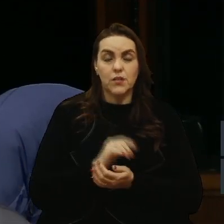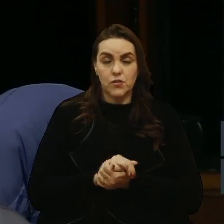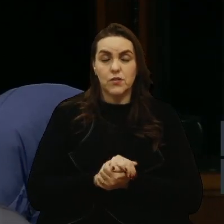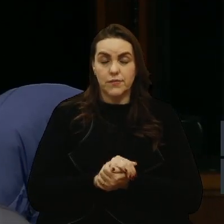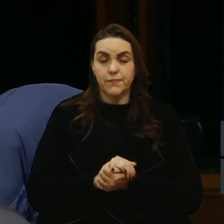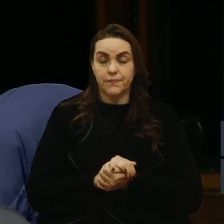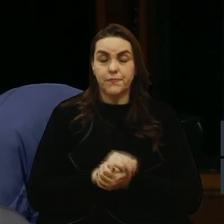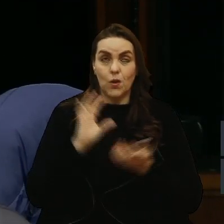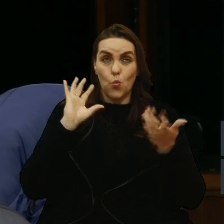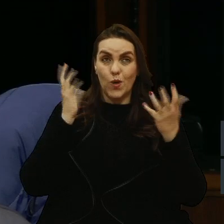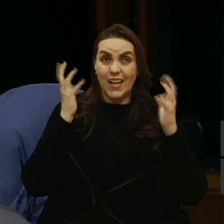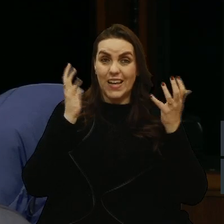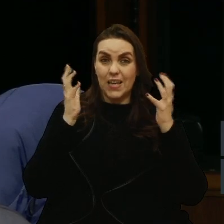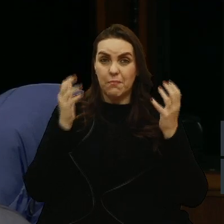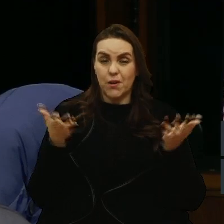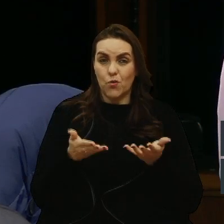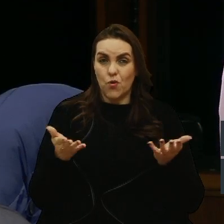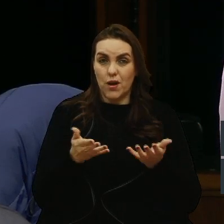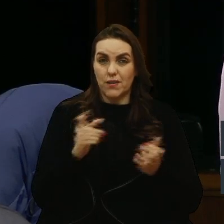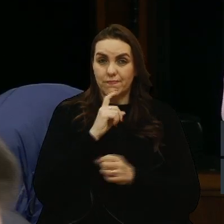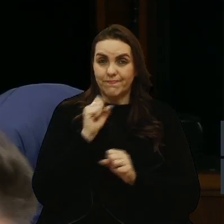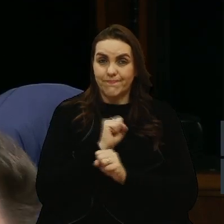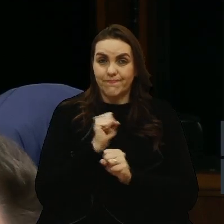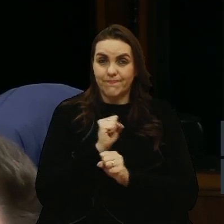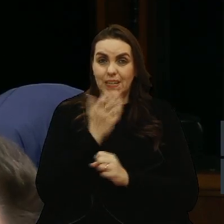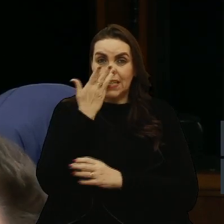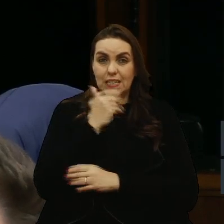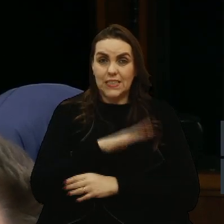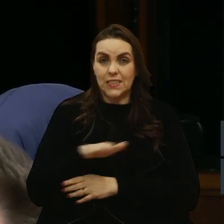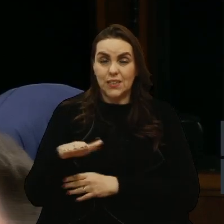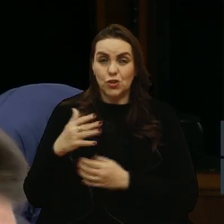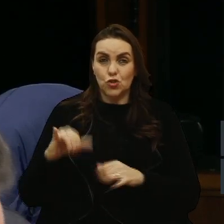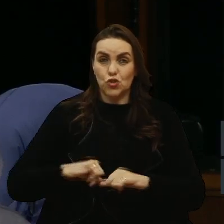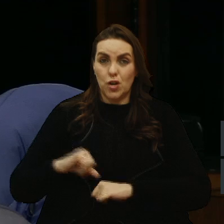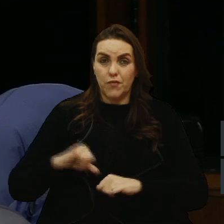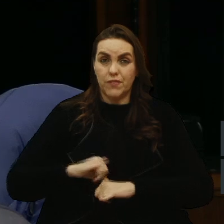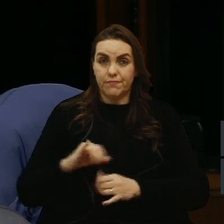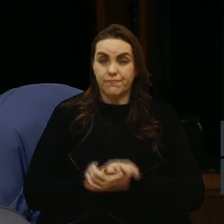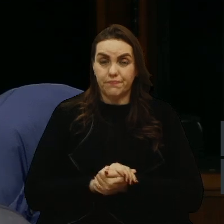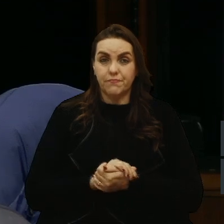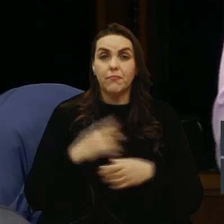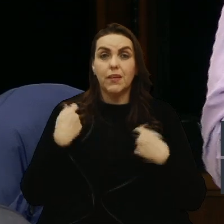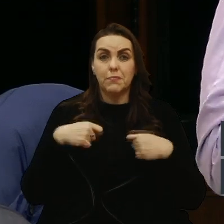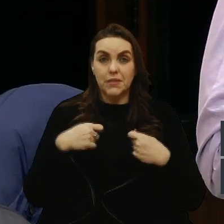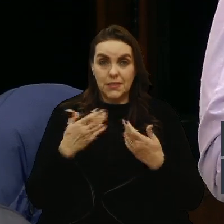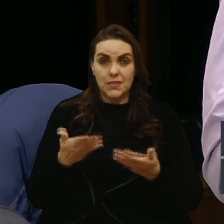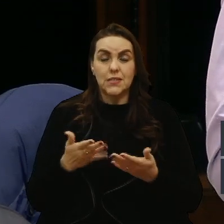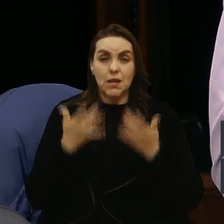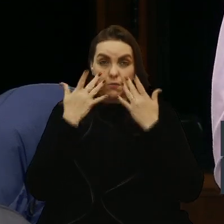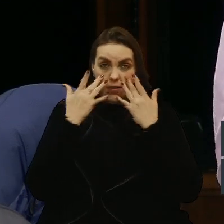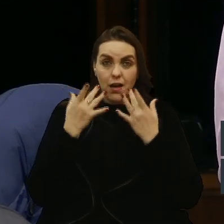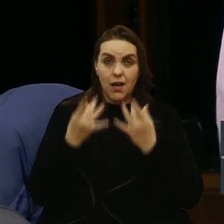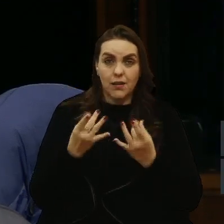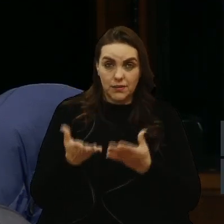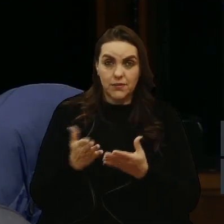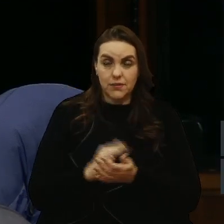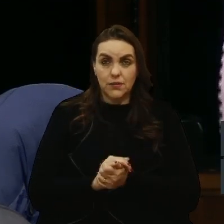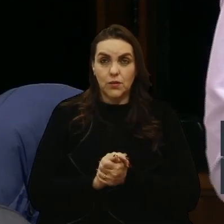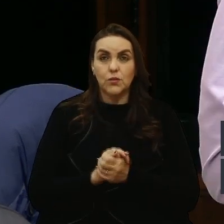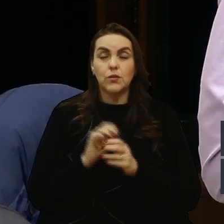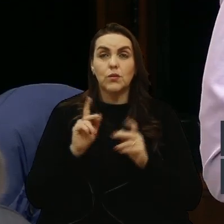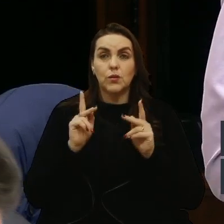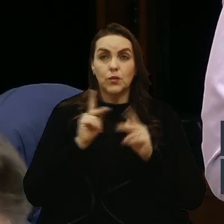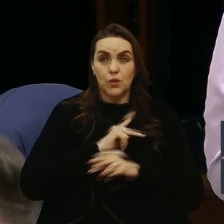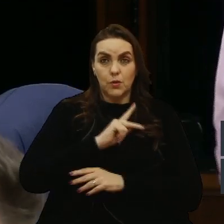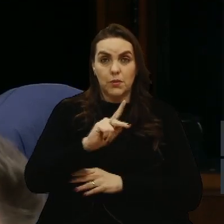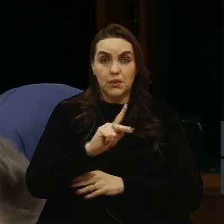do clima agora, em que as crianças sofrem muito. E nós precisamos dar uma atenção, e aqui o presidente da Comissão de